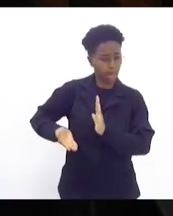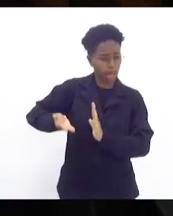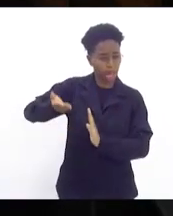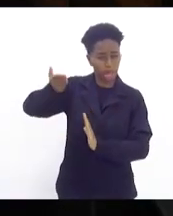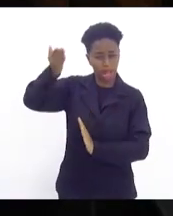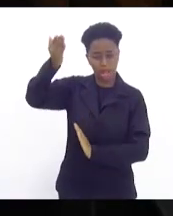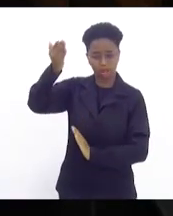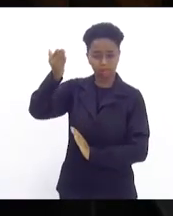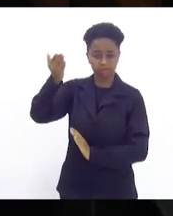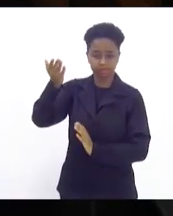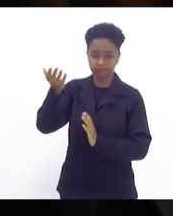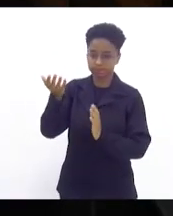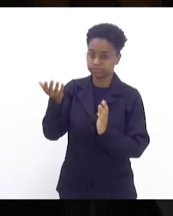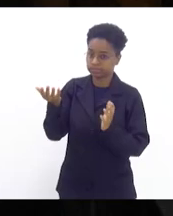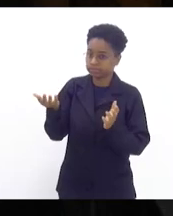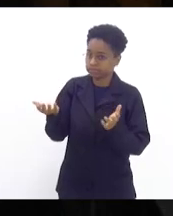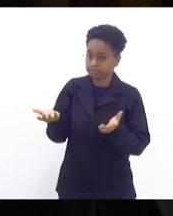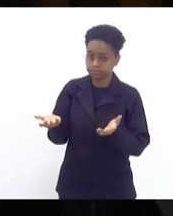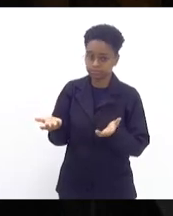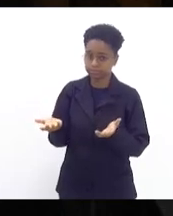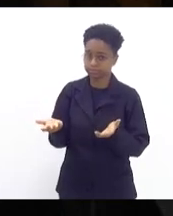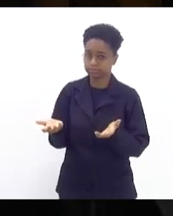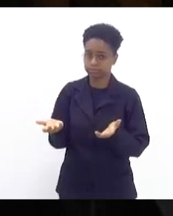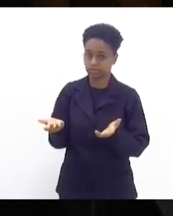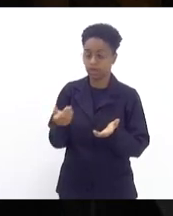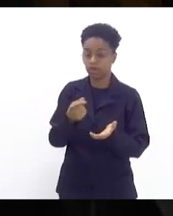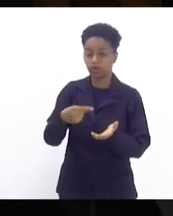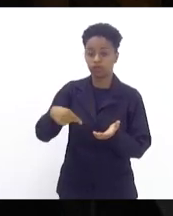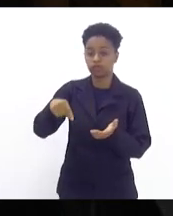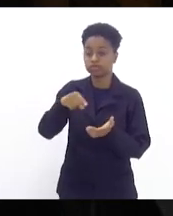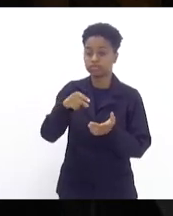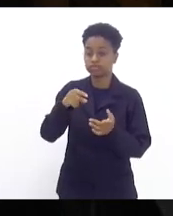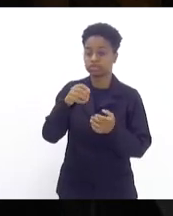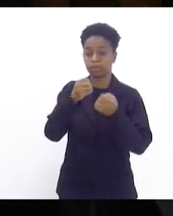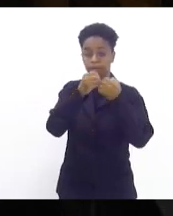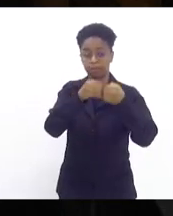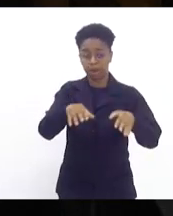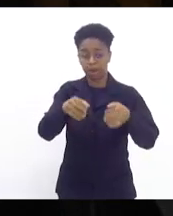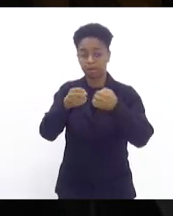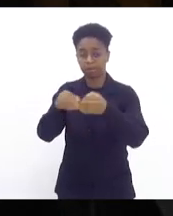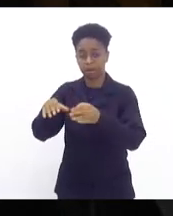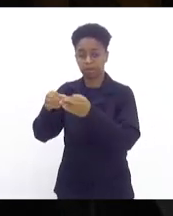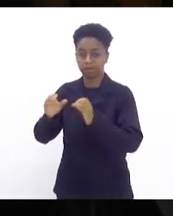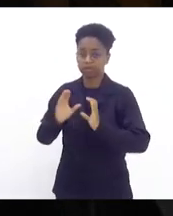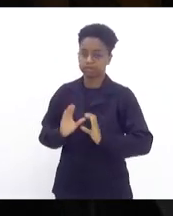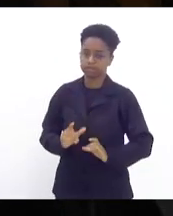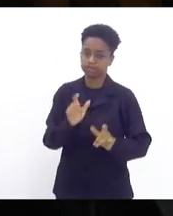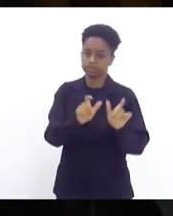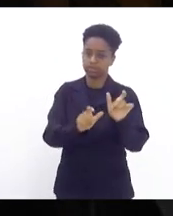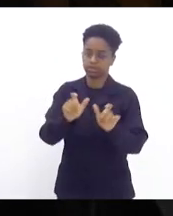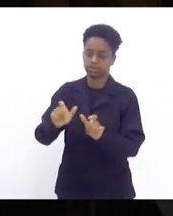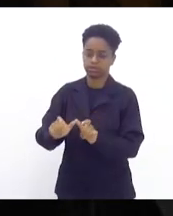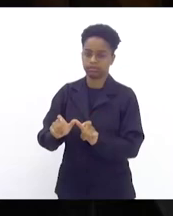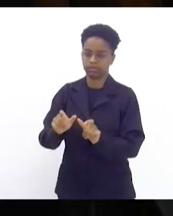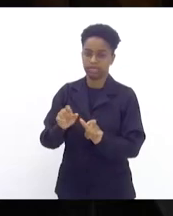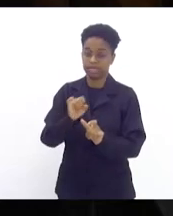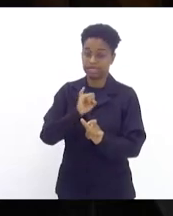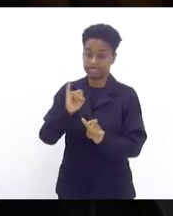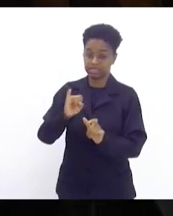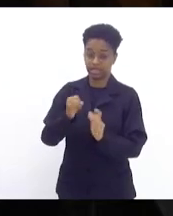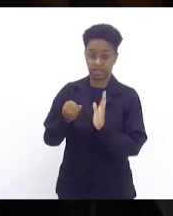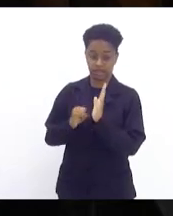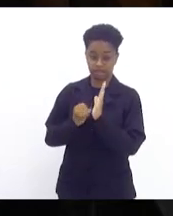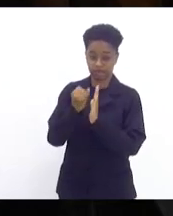Se a inflação dispara você afeta o bolso da cidadão Se a inflação